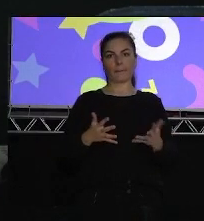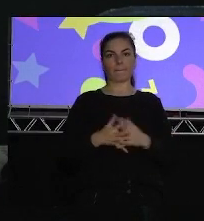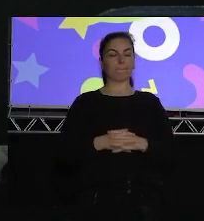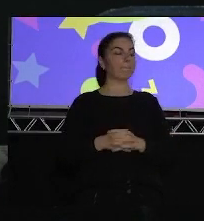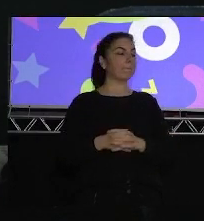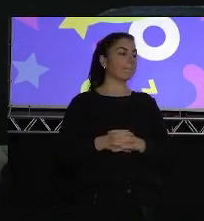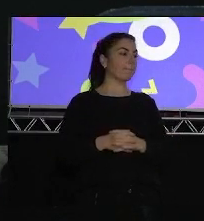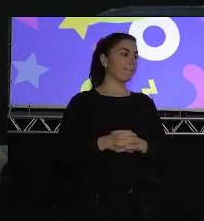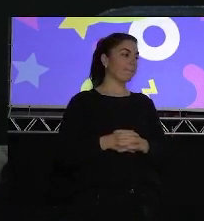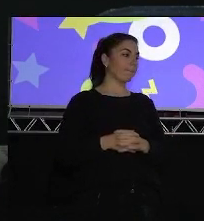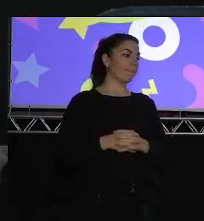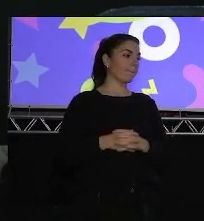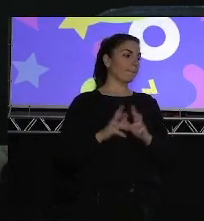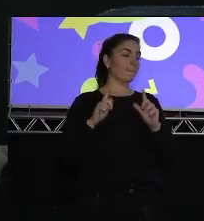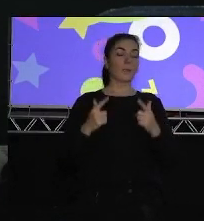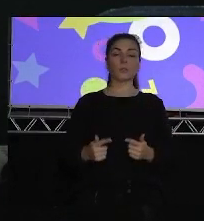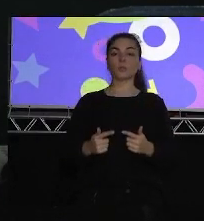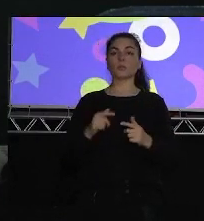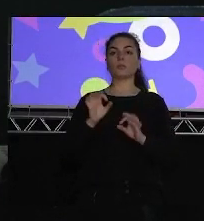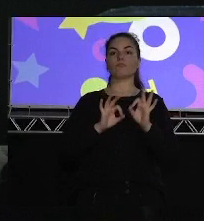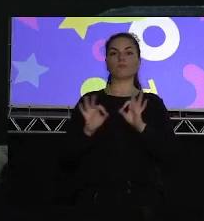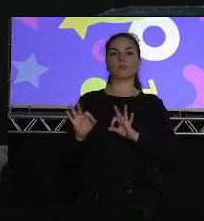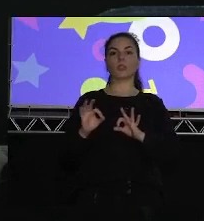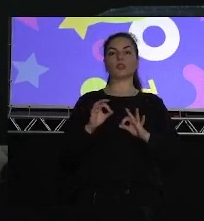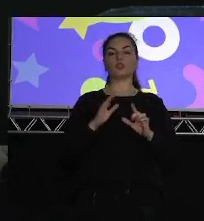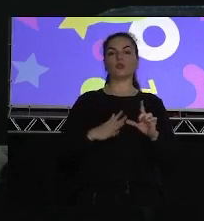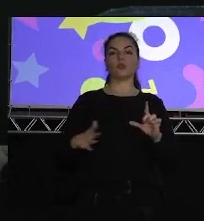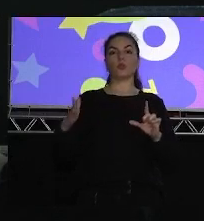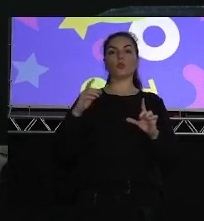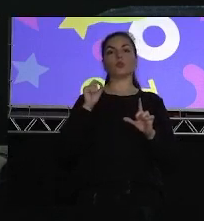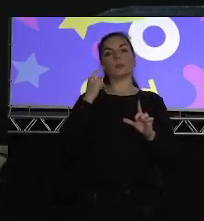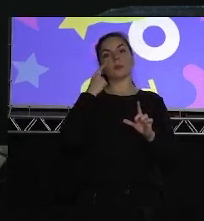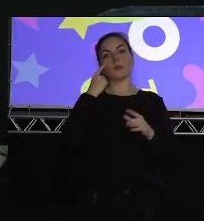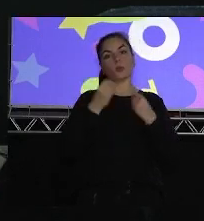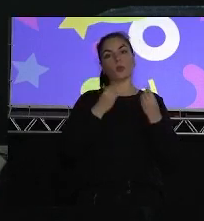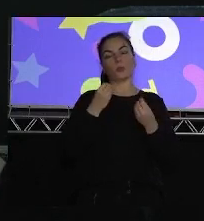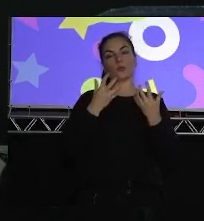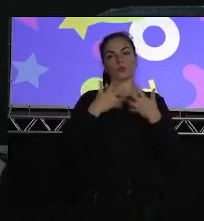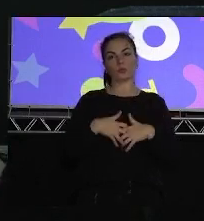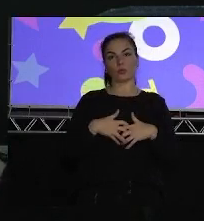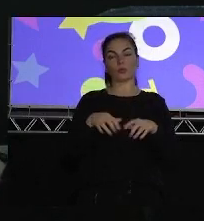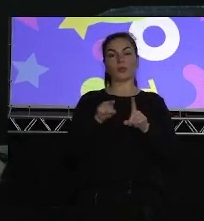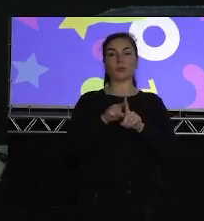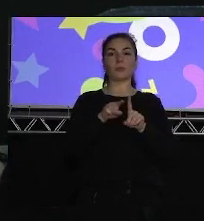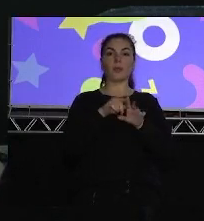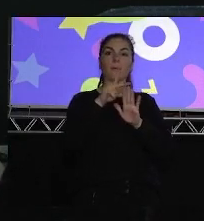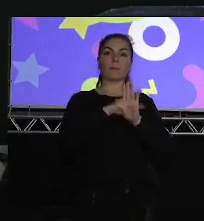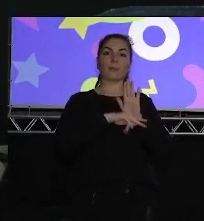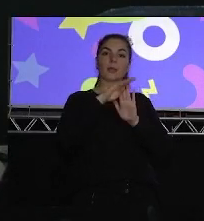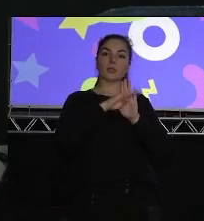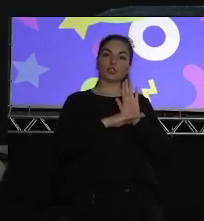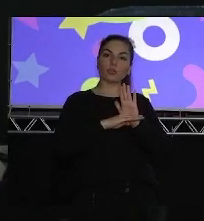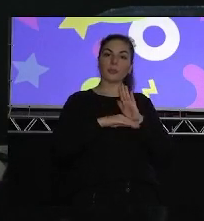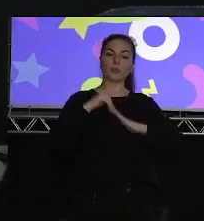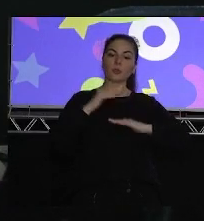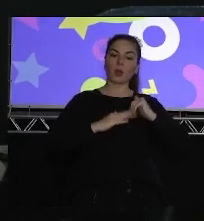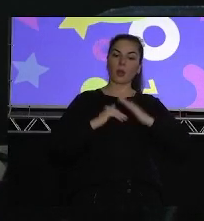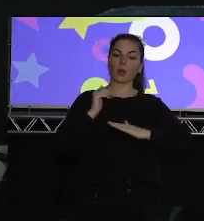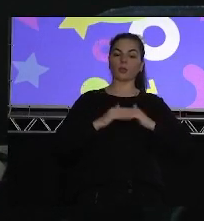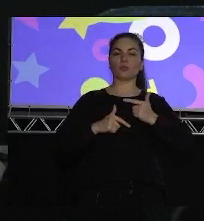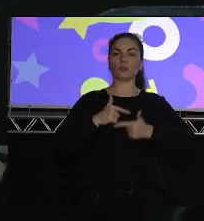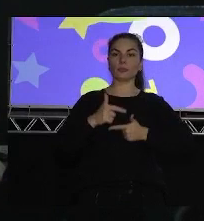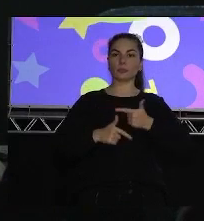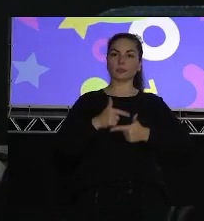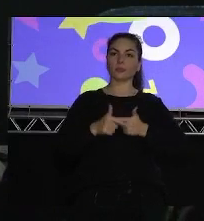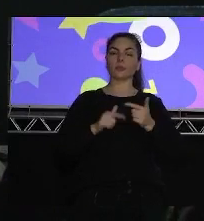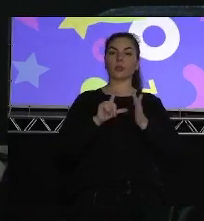gestão otimizada de fluxo com upstream, downstream, a gente já vai ver isso, como funcionou. O planejamento e alinhamento tático operacional, depois